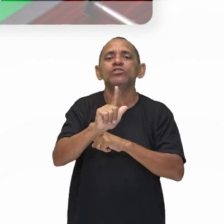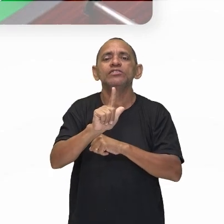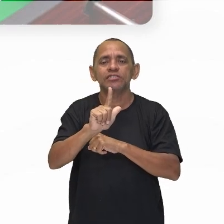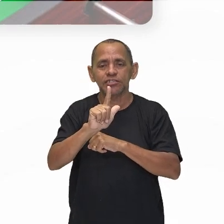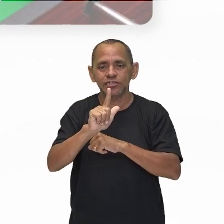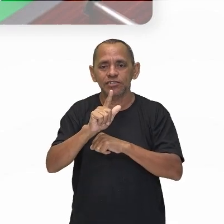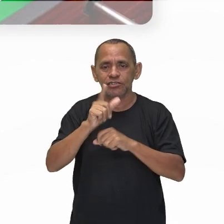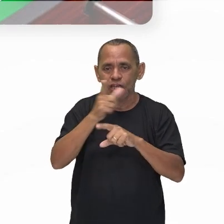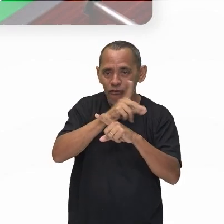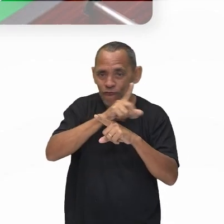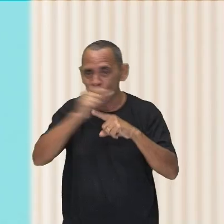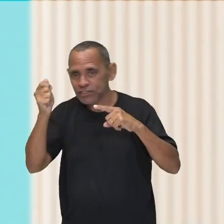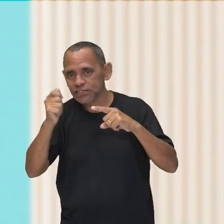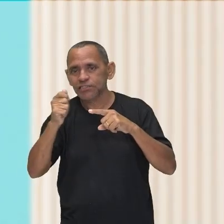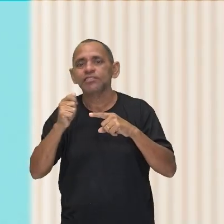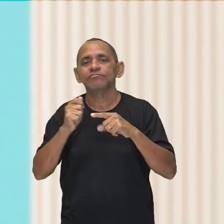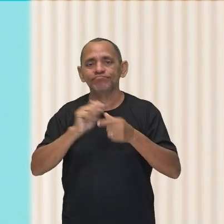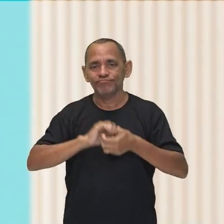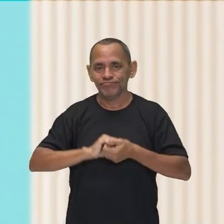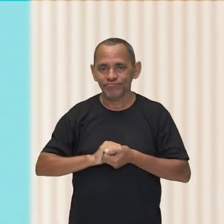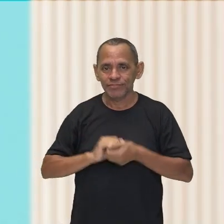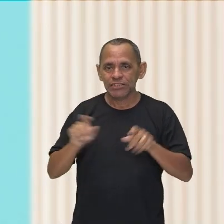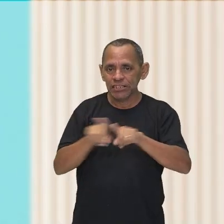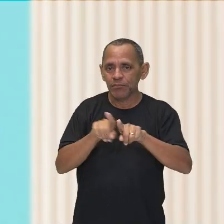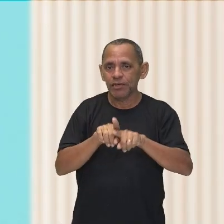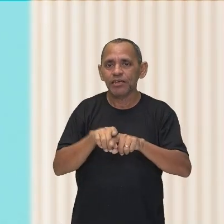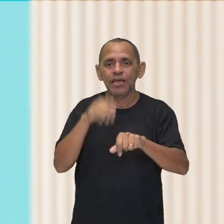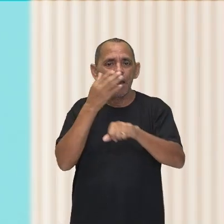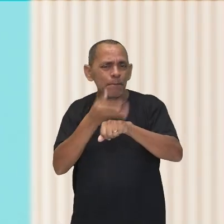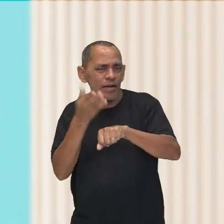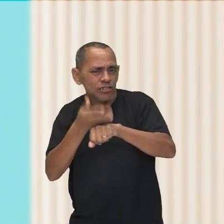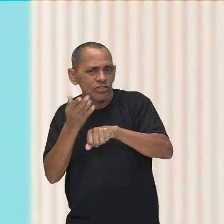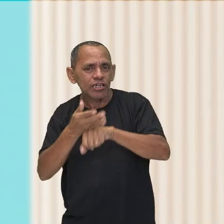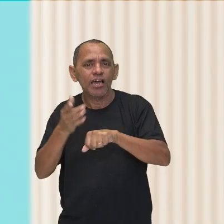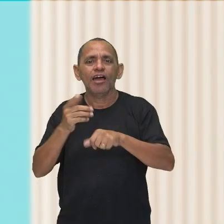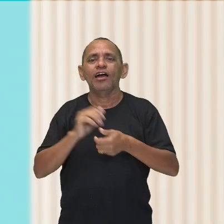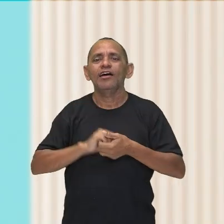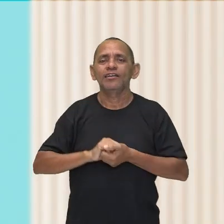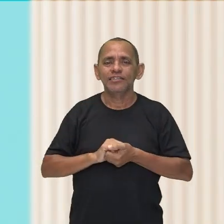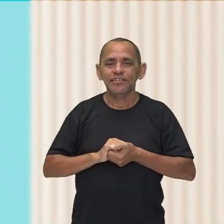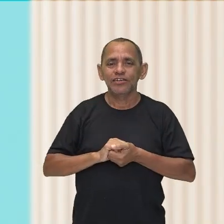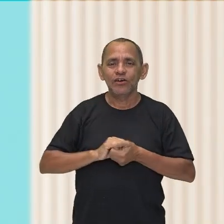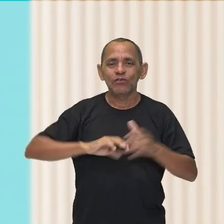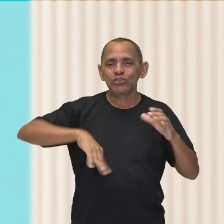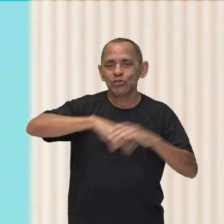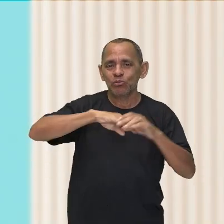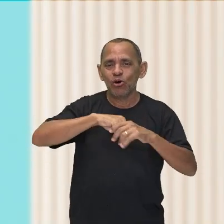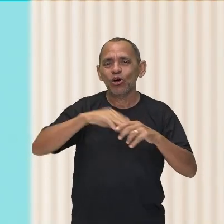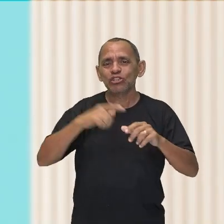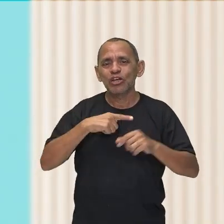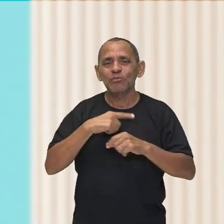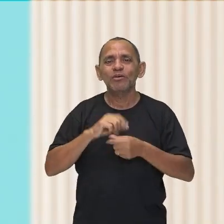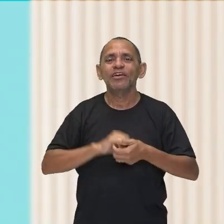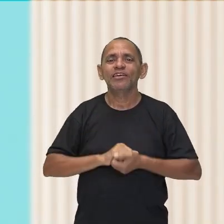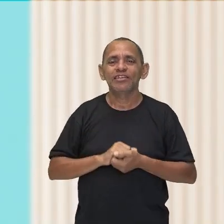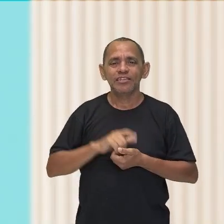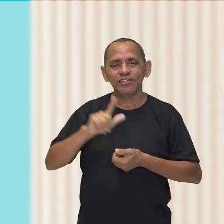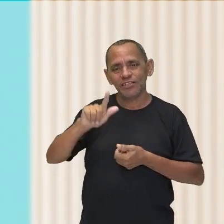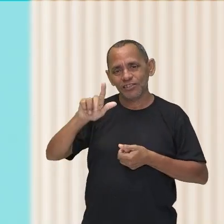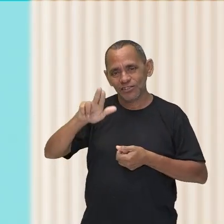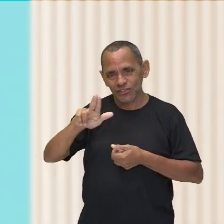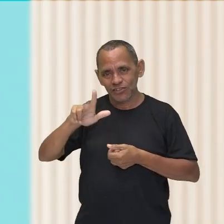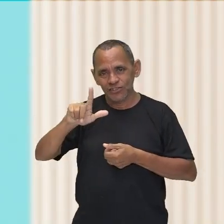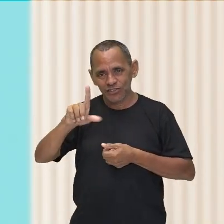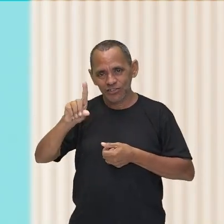também praticar futebol, mas também de uma maneira bem divertida, bem lúdica, que é o pebolim. E aí nem deu tempo,